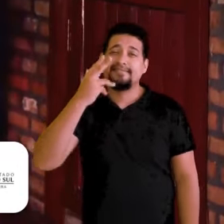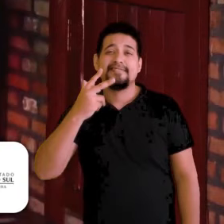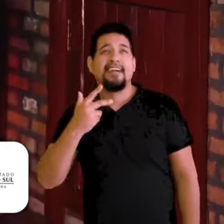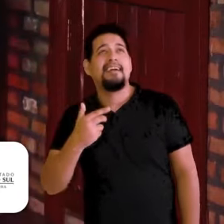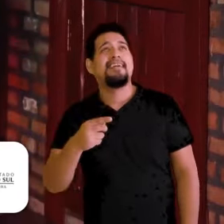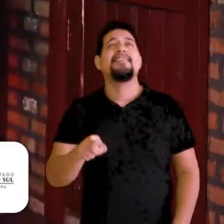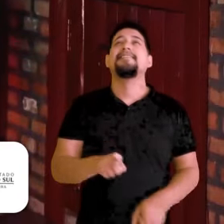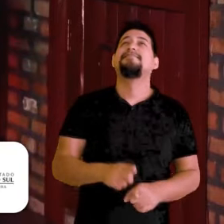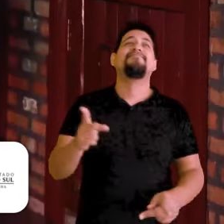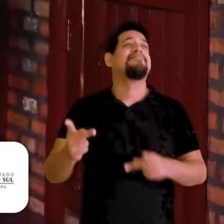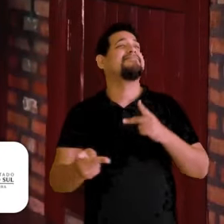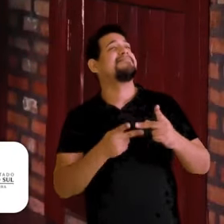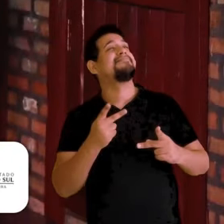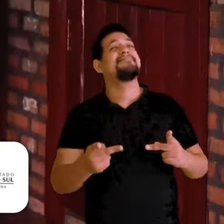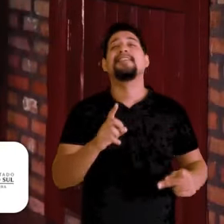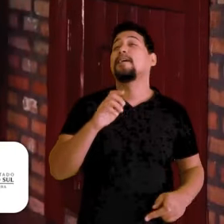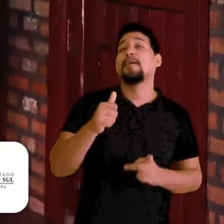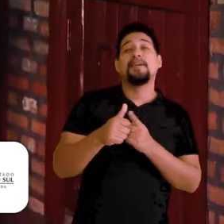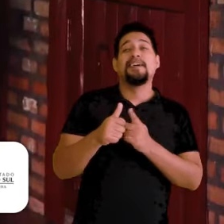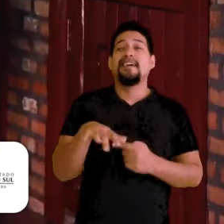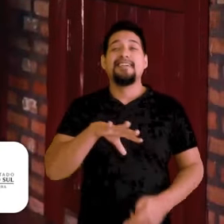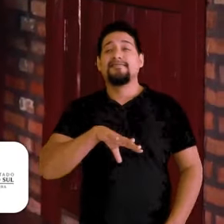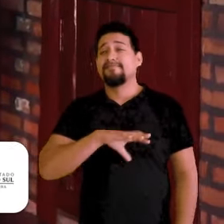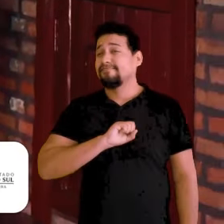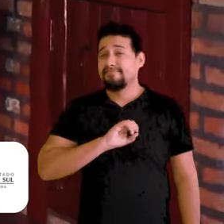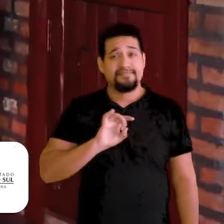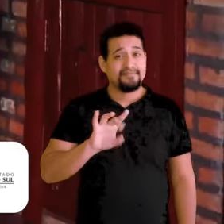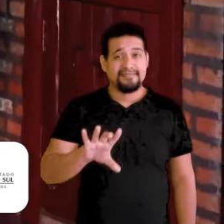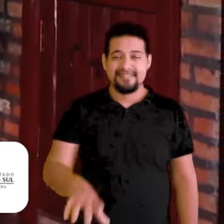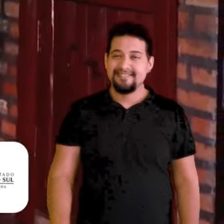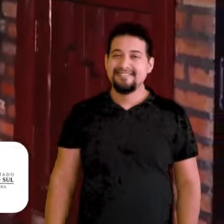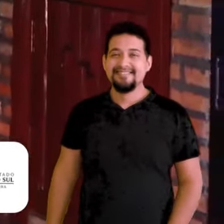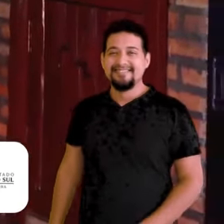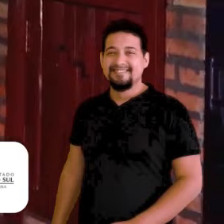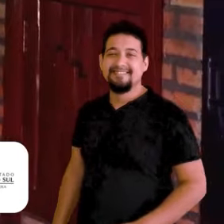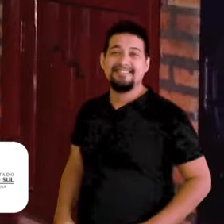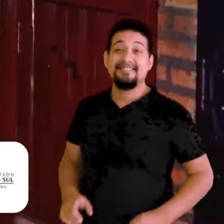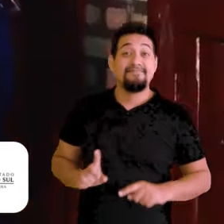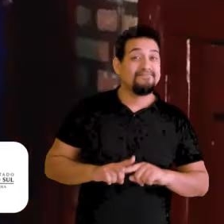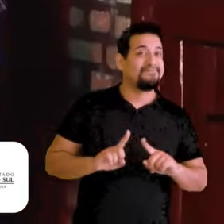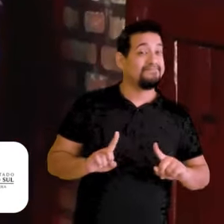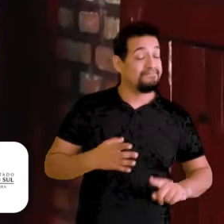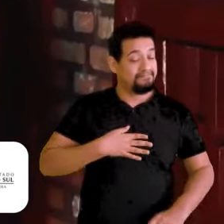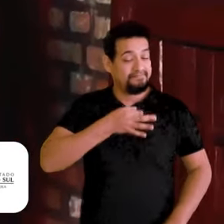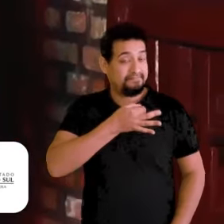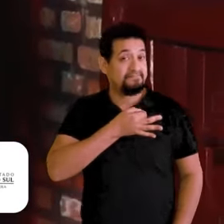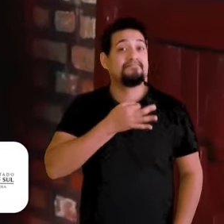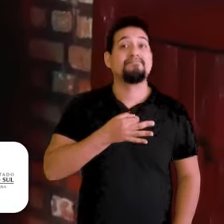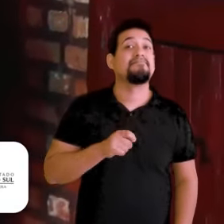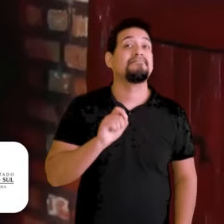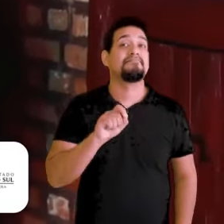Por mais que falasse, é só primeiro amor. Mas para